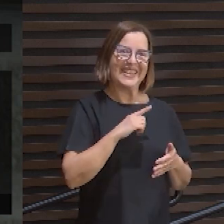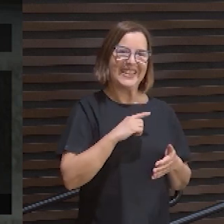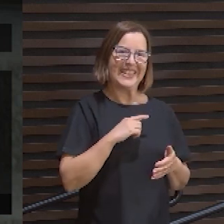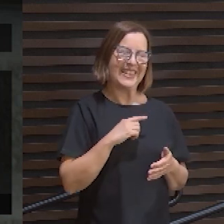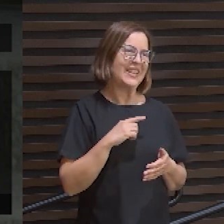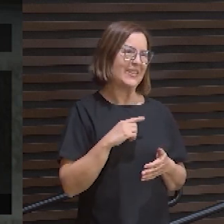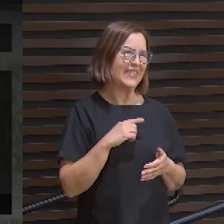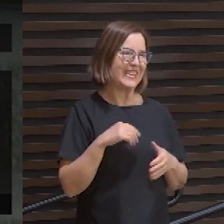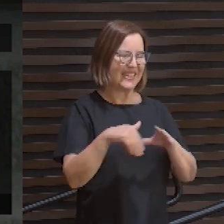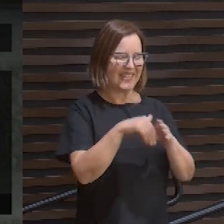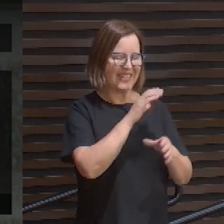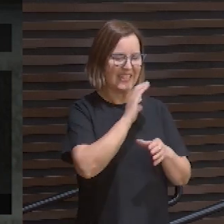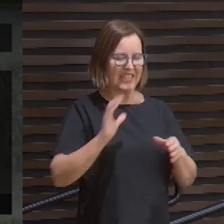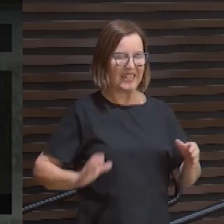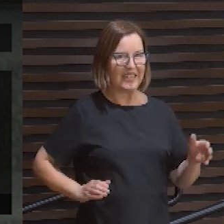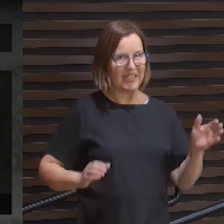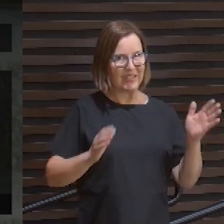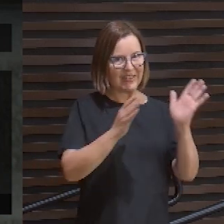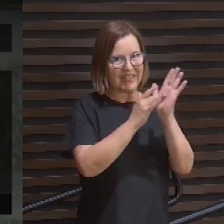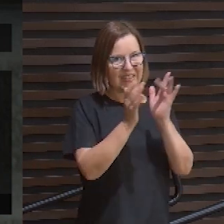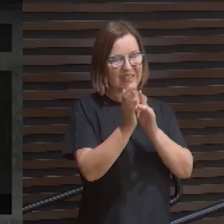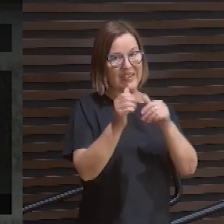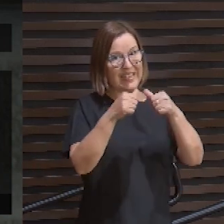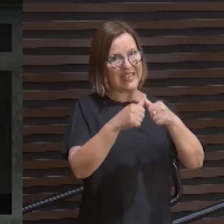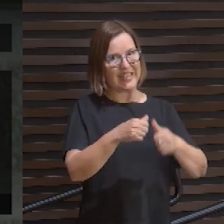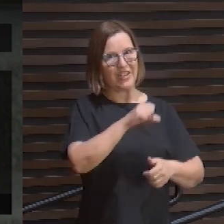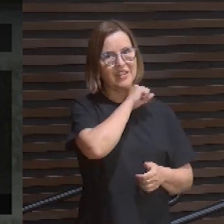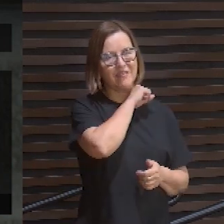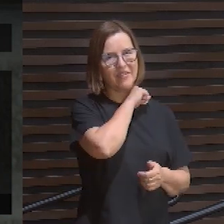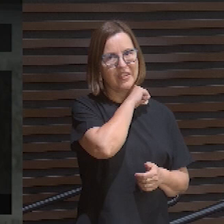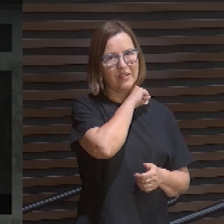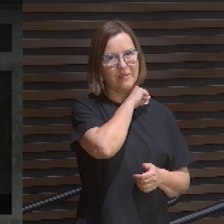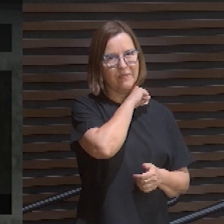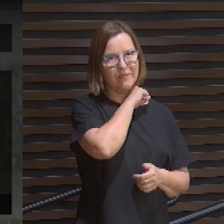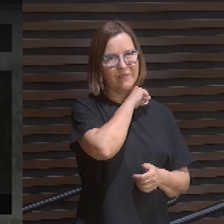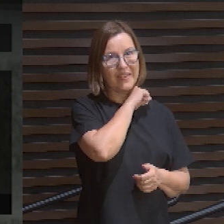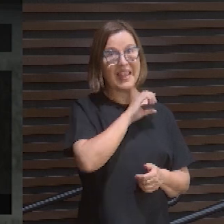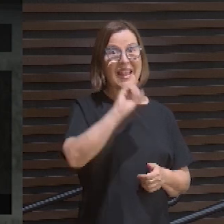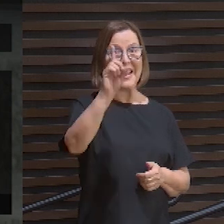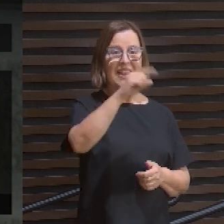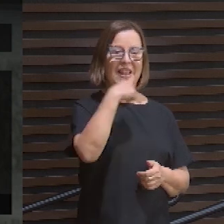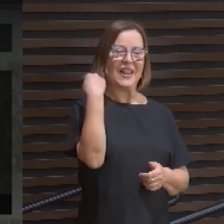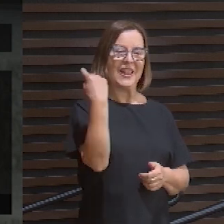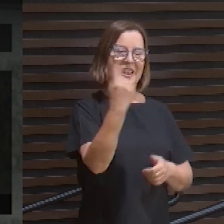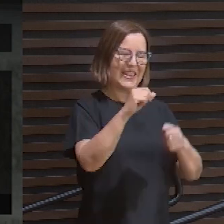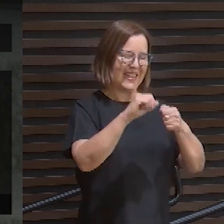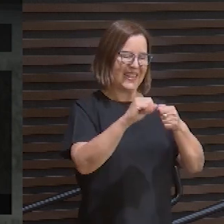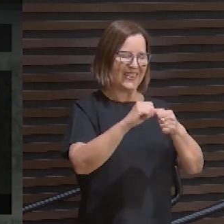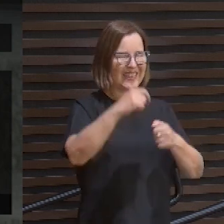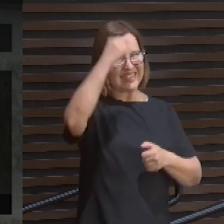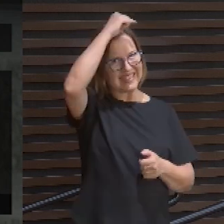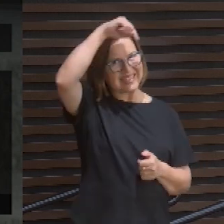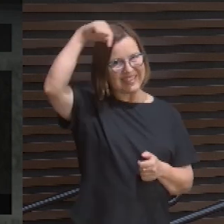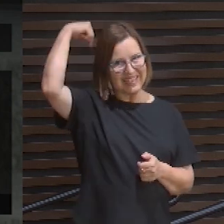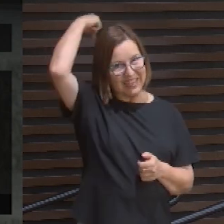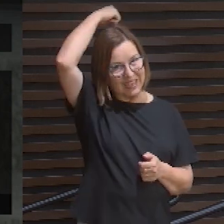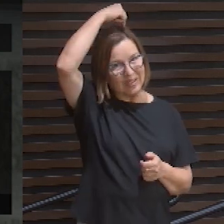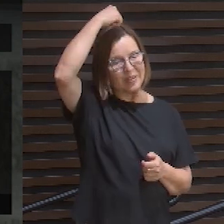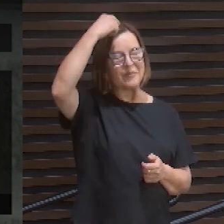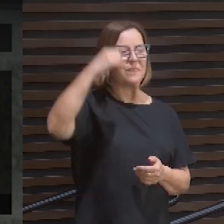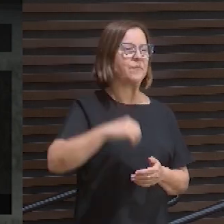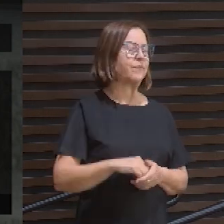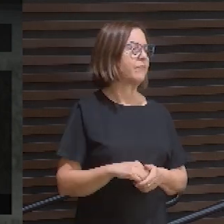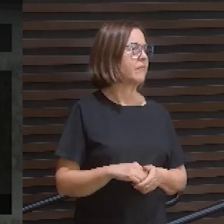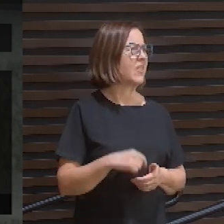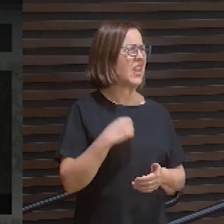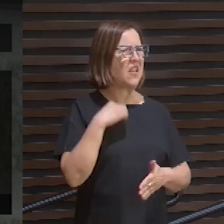Cristo Jesus, neste sacrifício. Ele nos fez santos. Eu fui